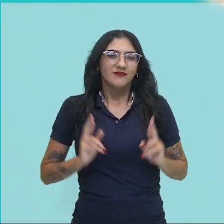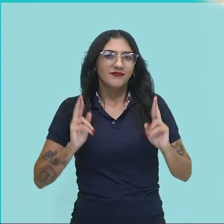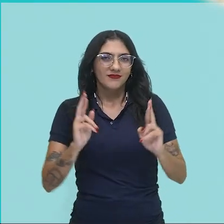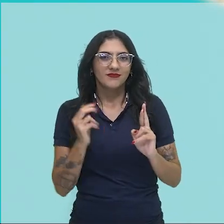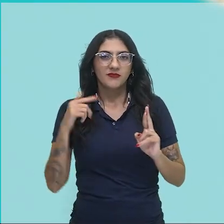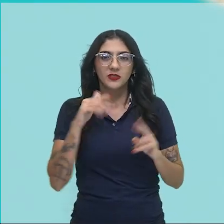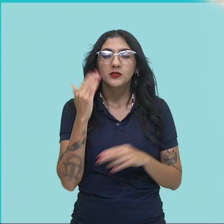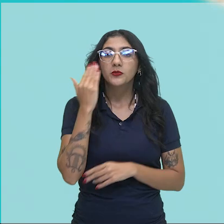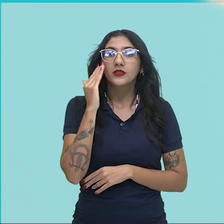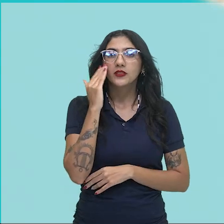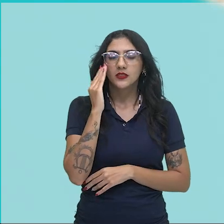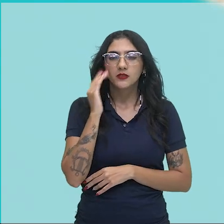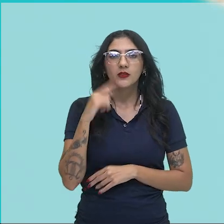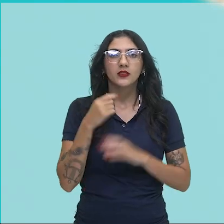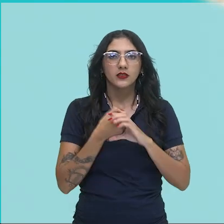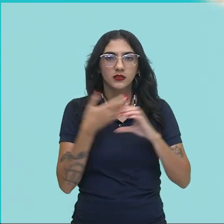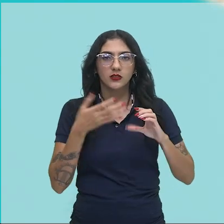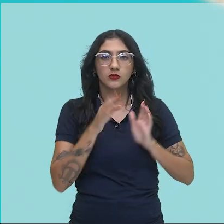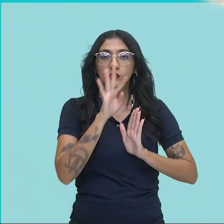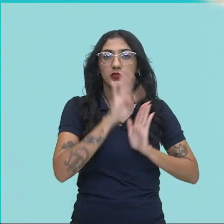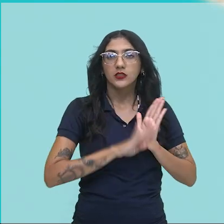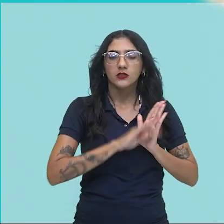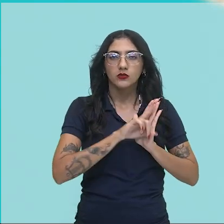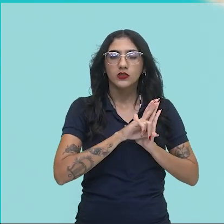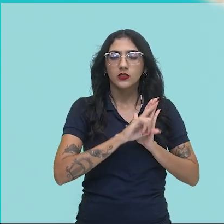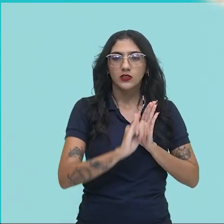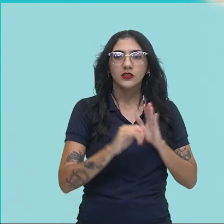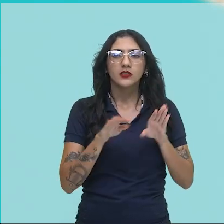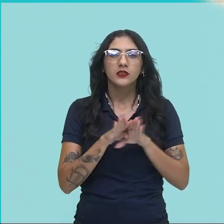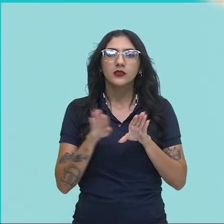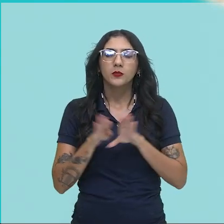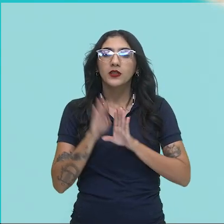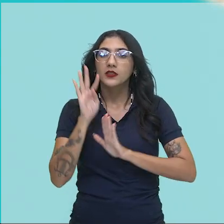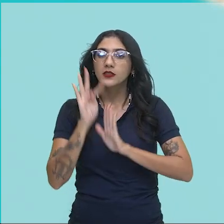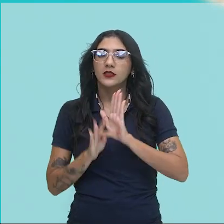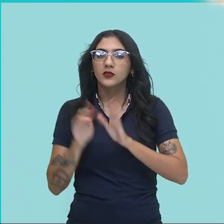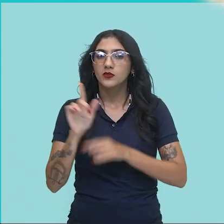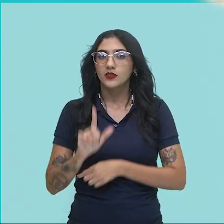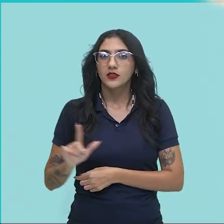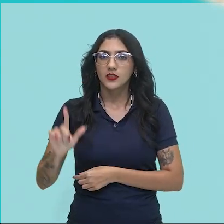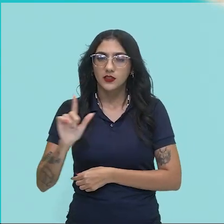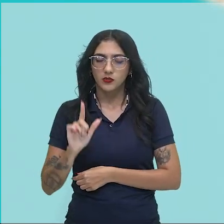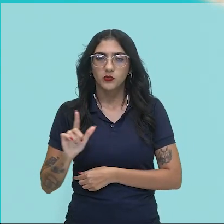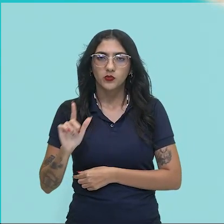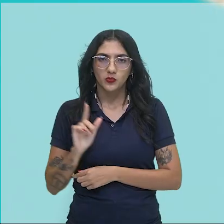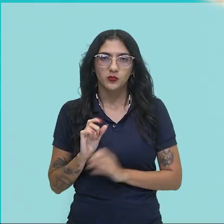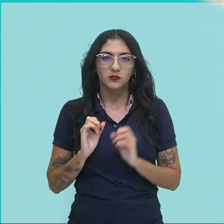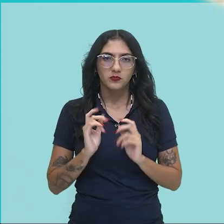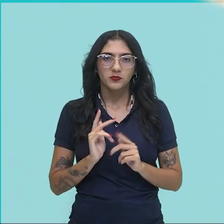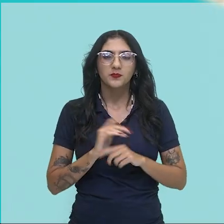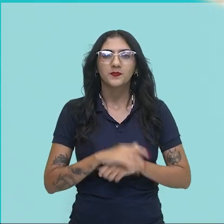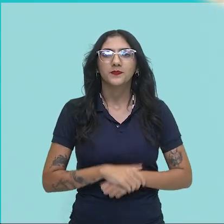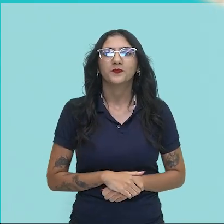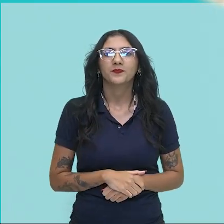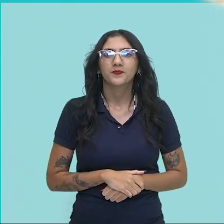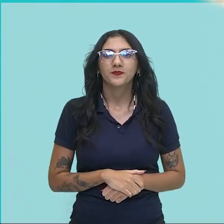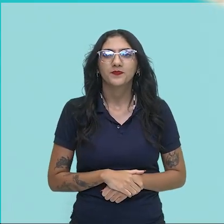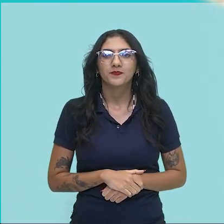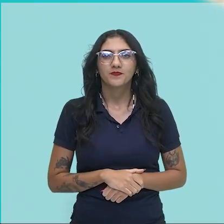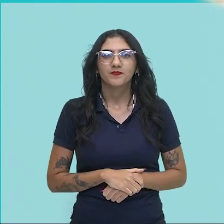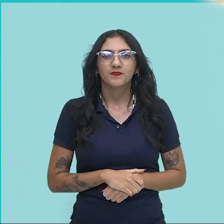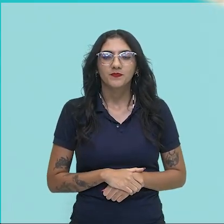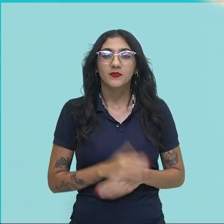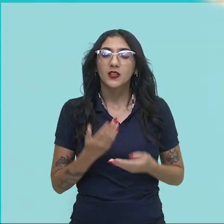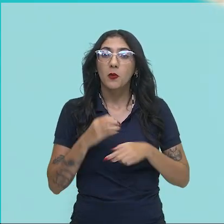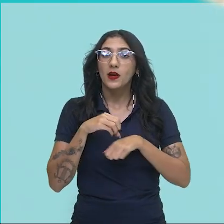aí a diferença entre os textos legais e os textos literários, discursos literários, ok? E a